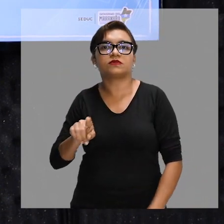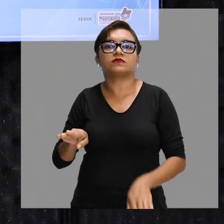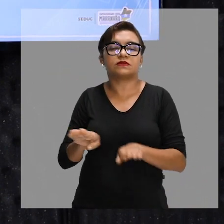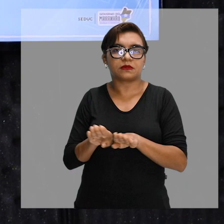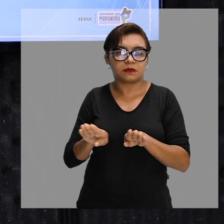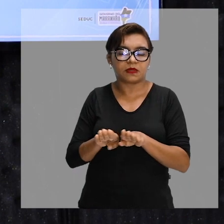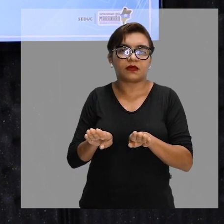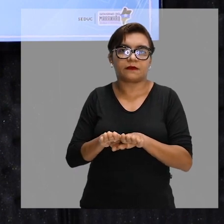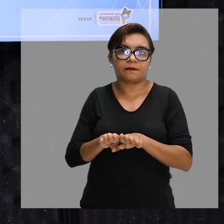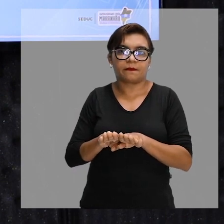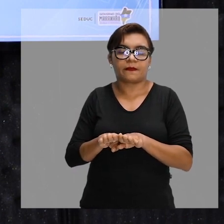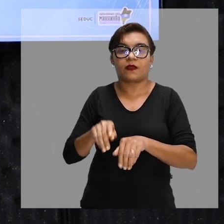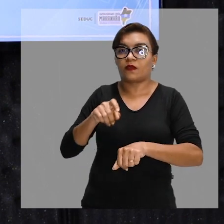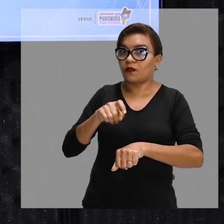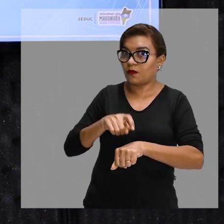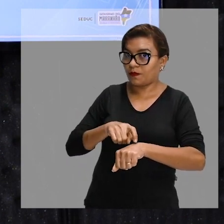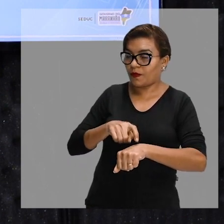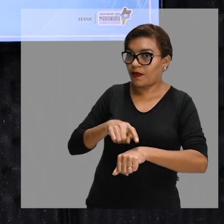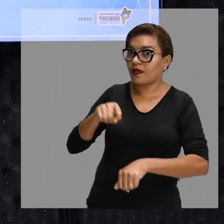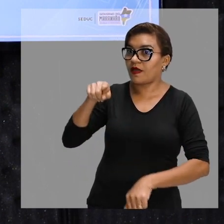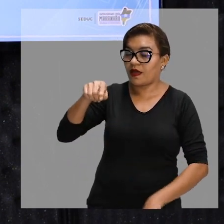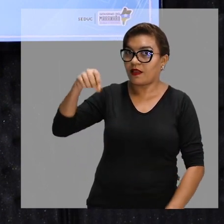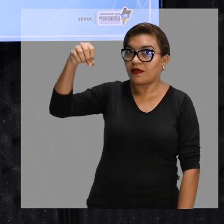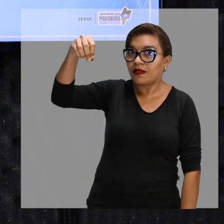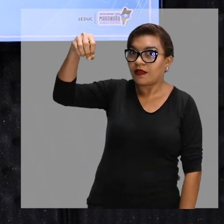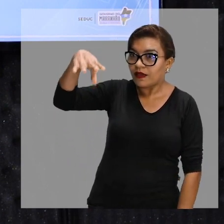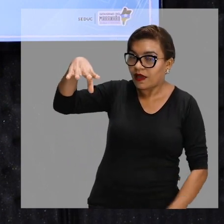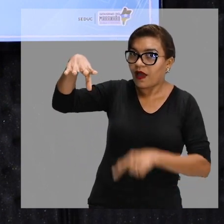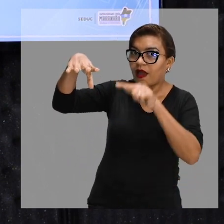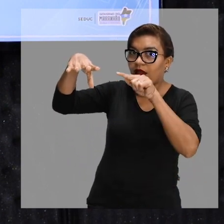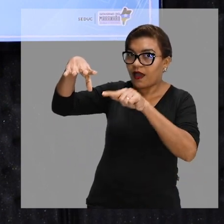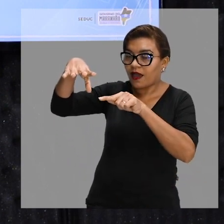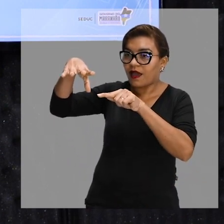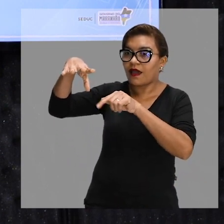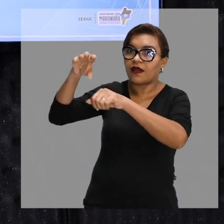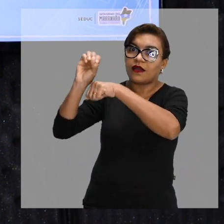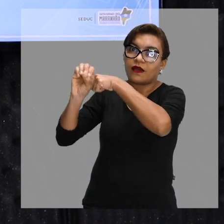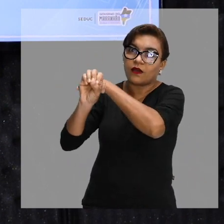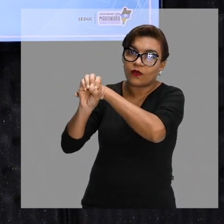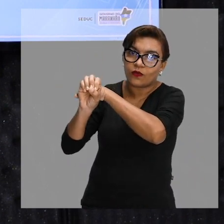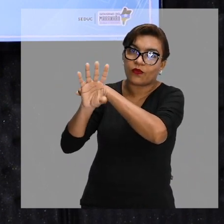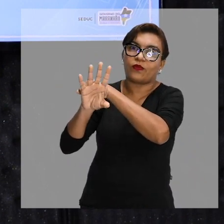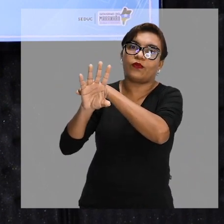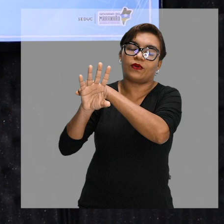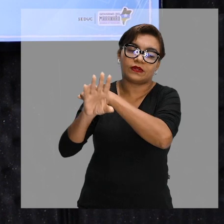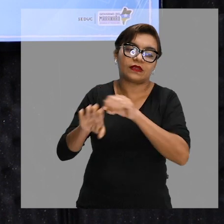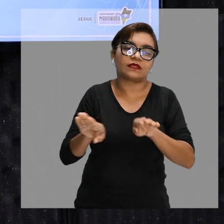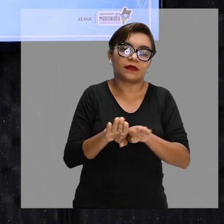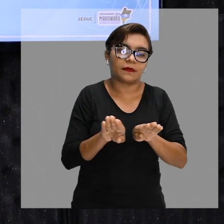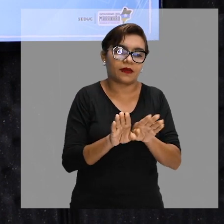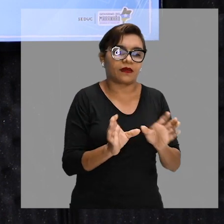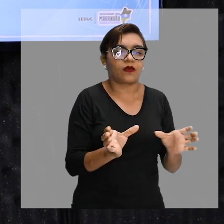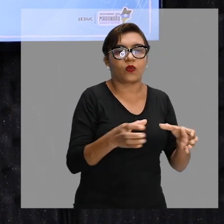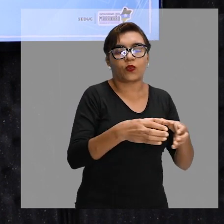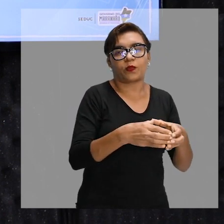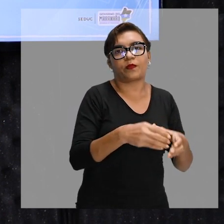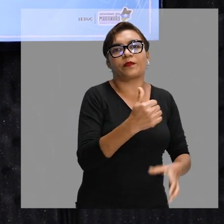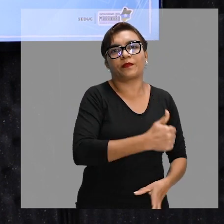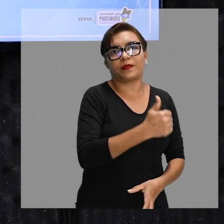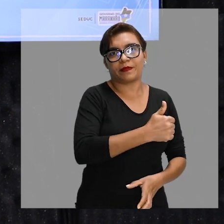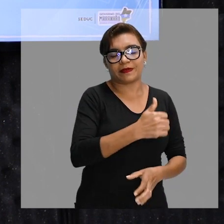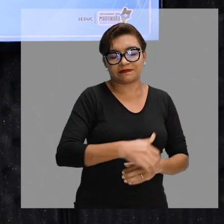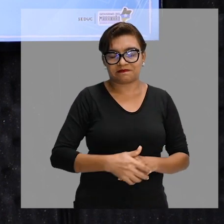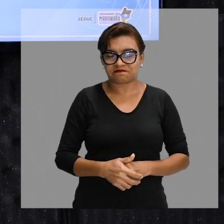está ligada, ela é uma fonte de luz primária. Ela é um corpo luminoso, certo?